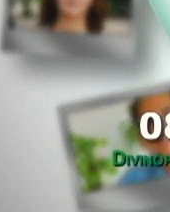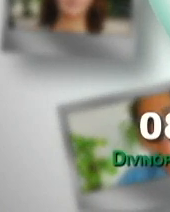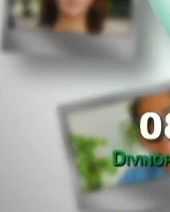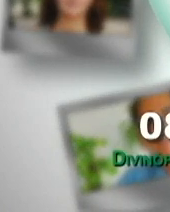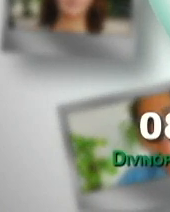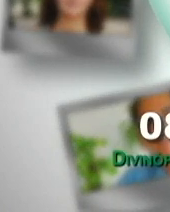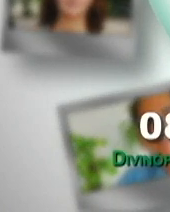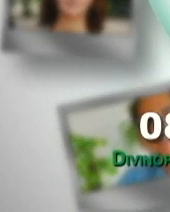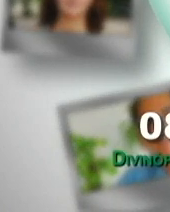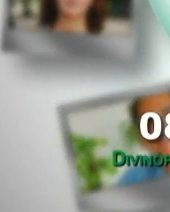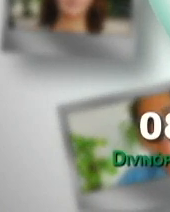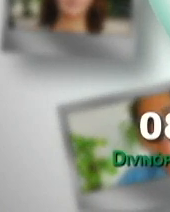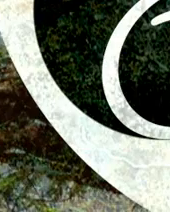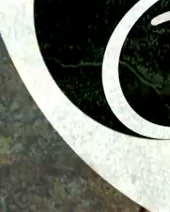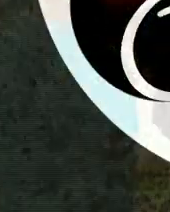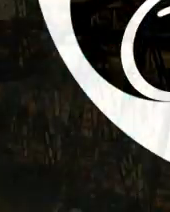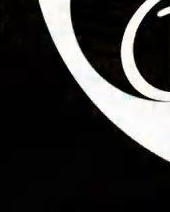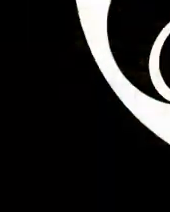037 1213.